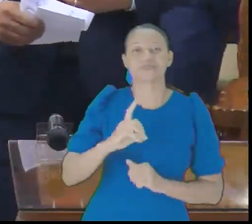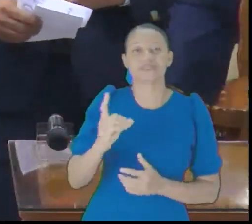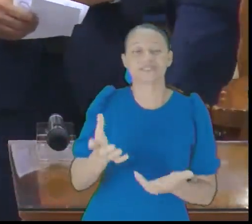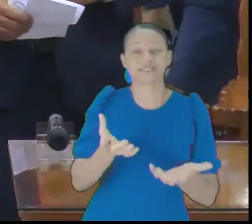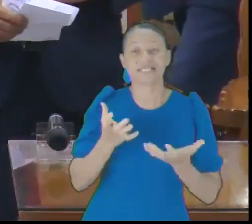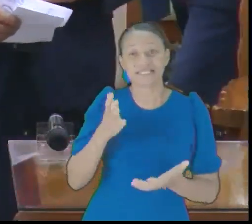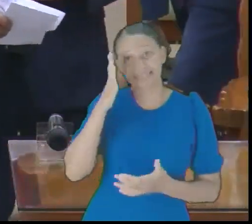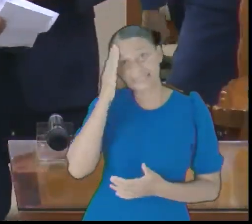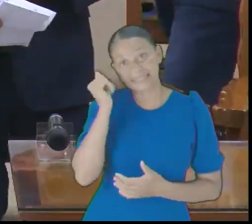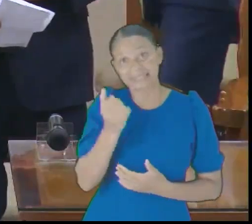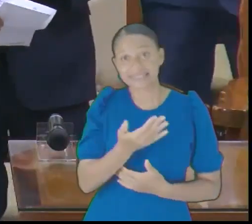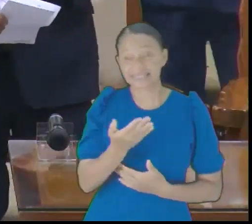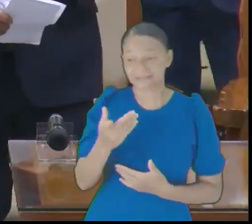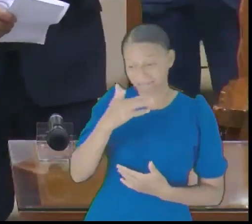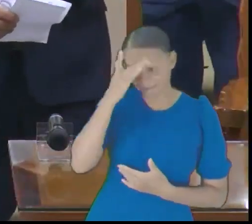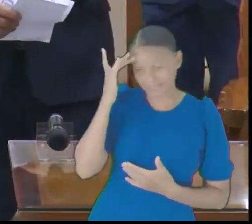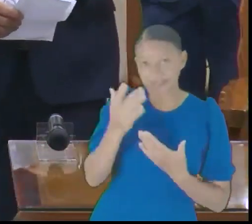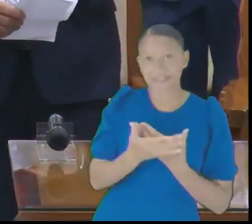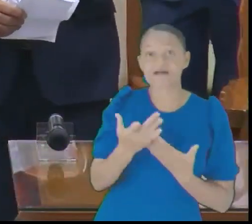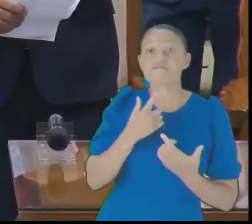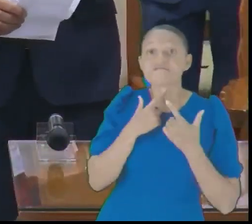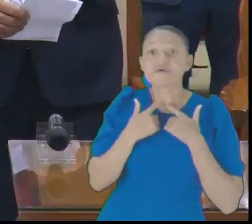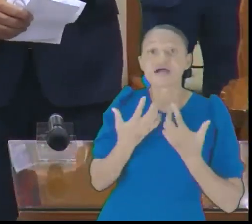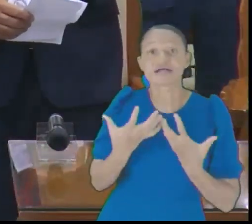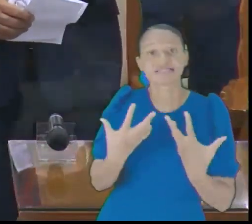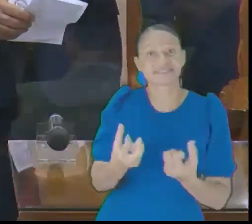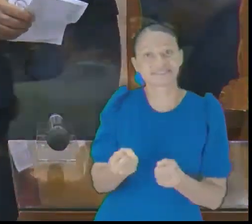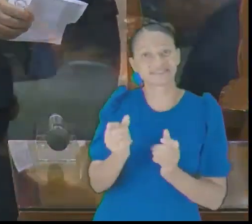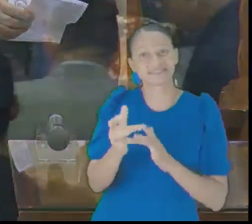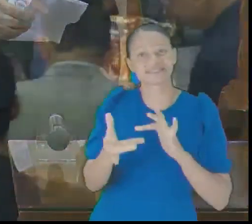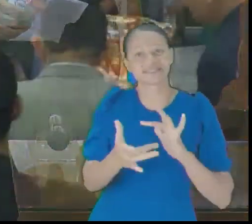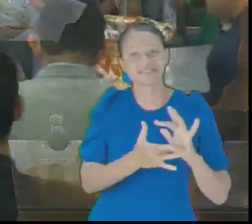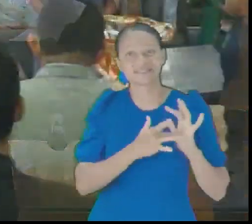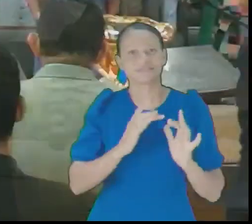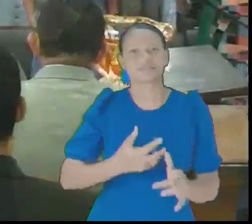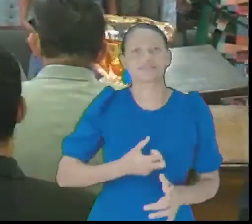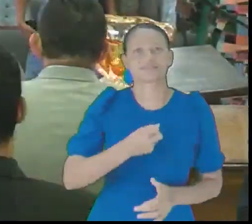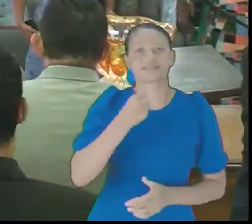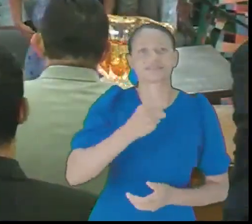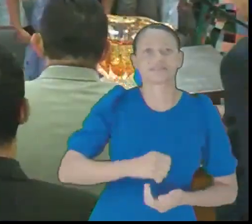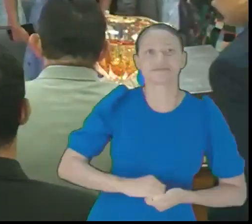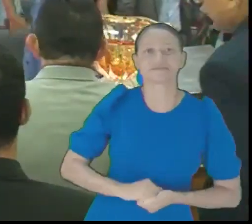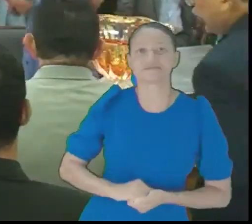quero saber se tem alguém entre nós que deseja receber a Jesus como Salvador.